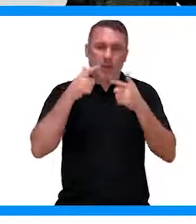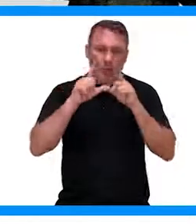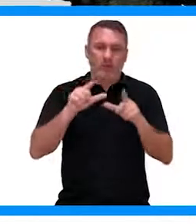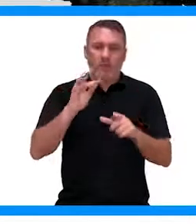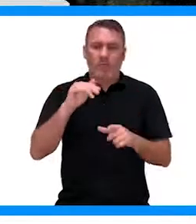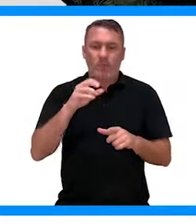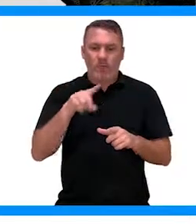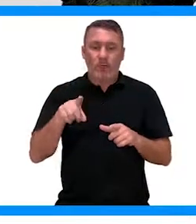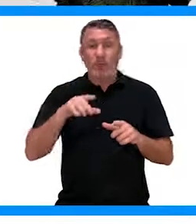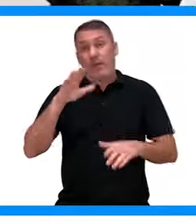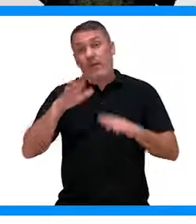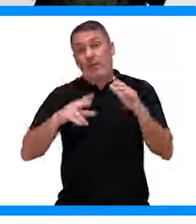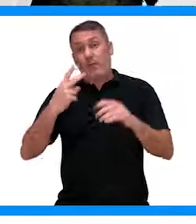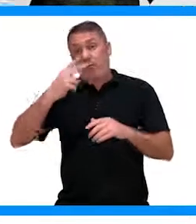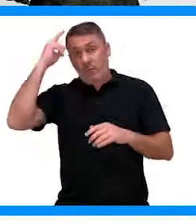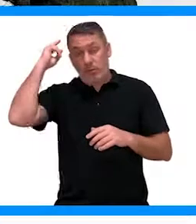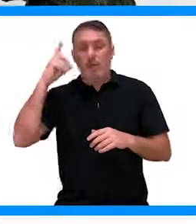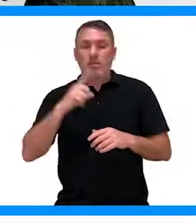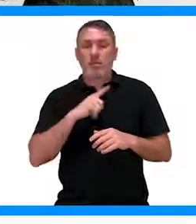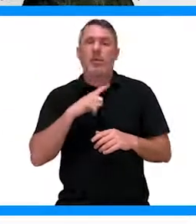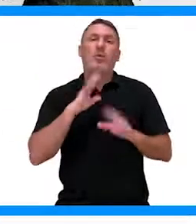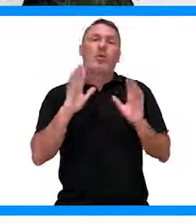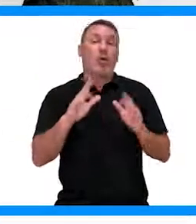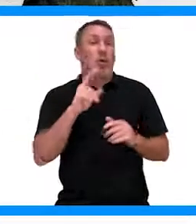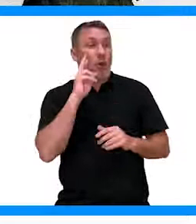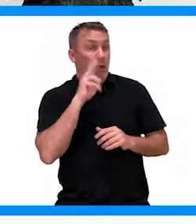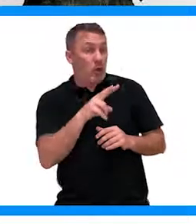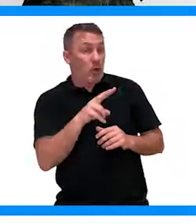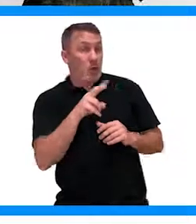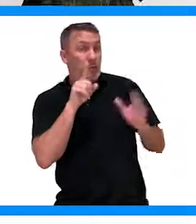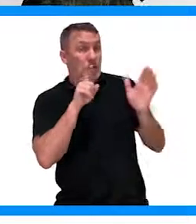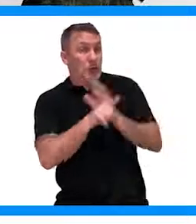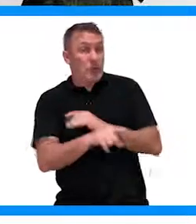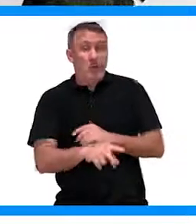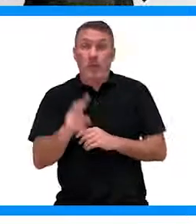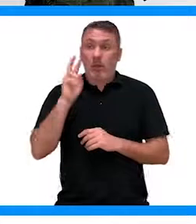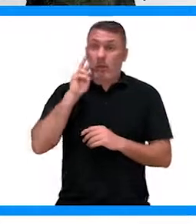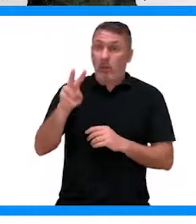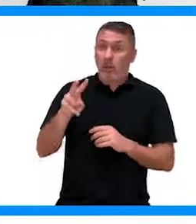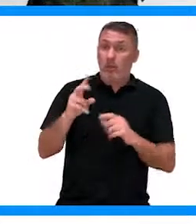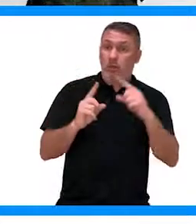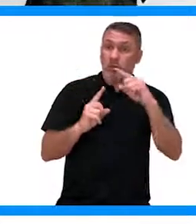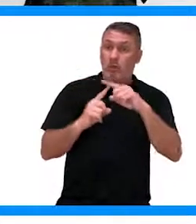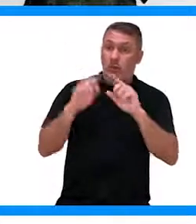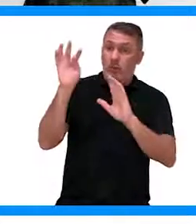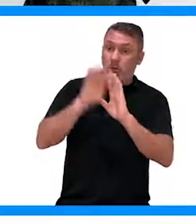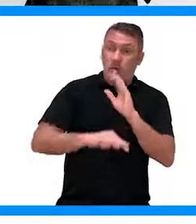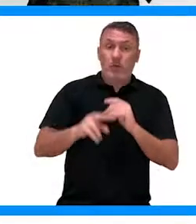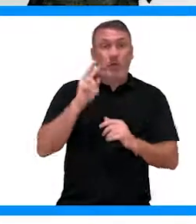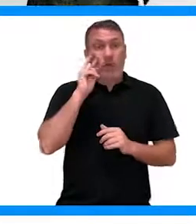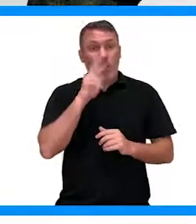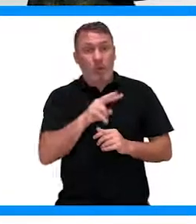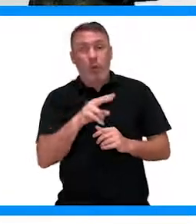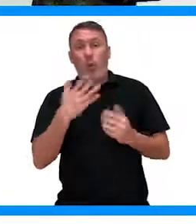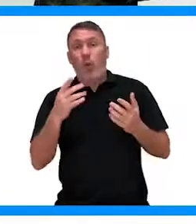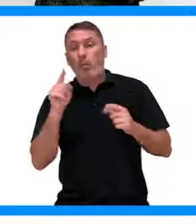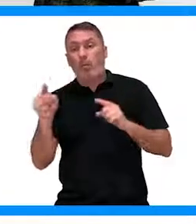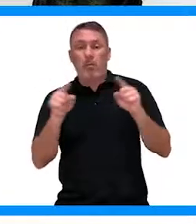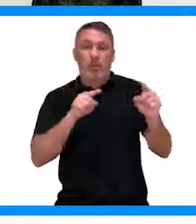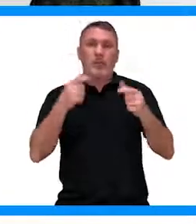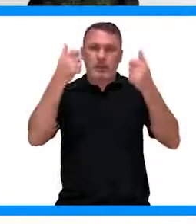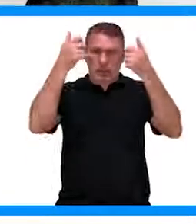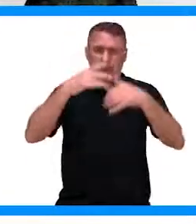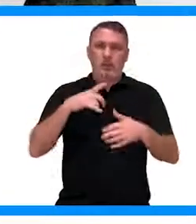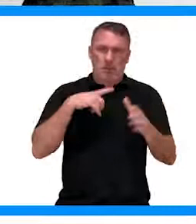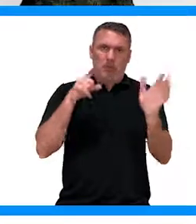alguma função da linguagem, né? E às vezes o vestibular ele vai dizer assim, ó, observa essa questão, essa oração aqui do texto, observa essa